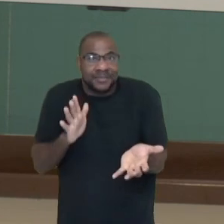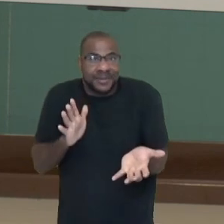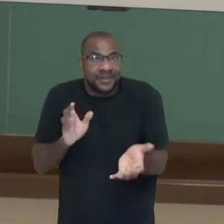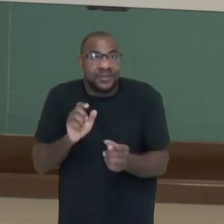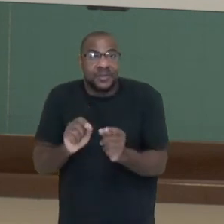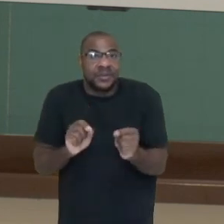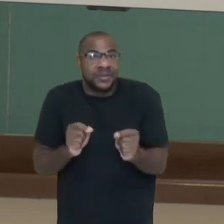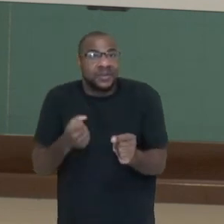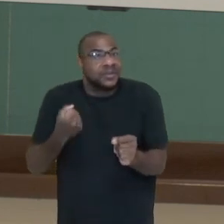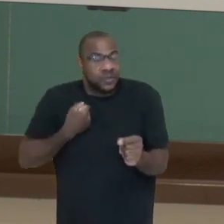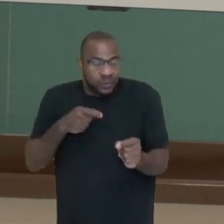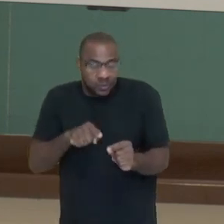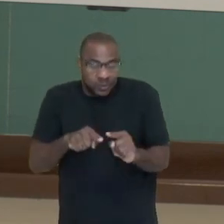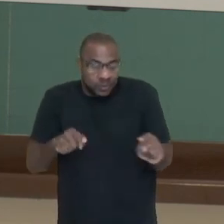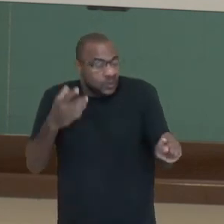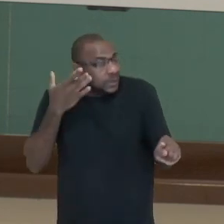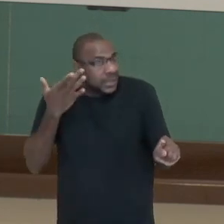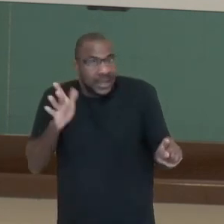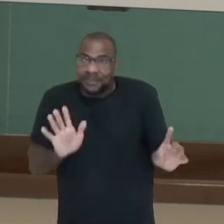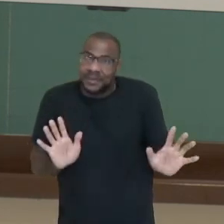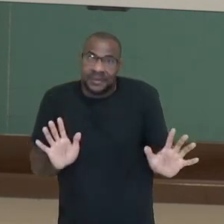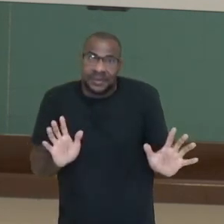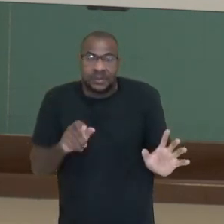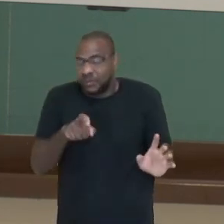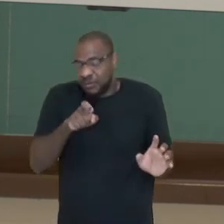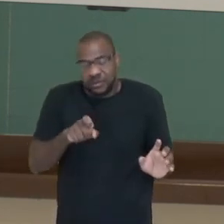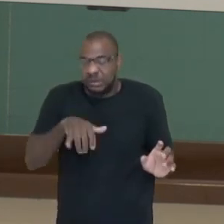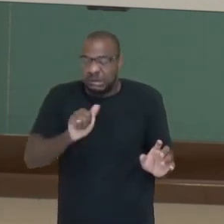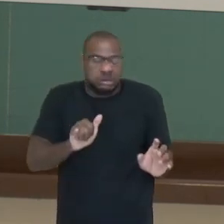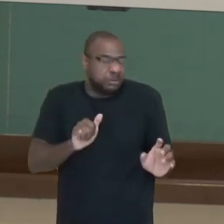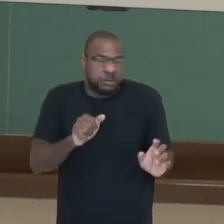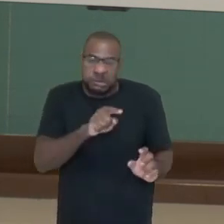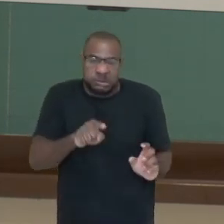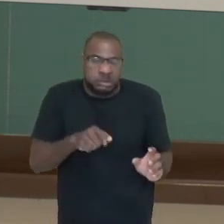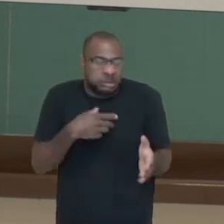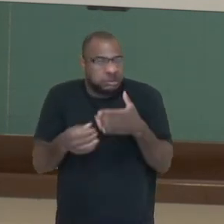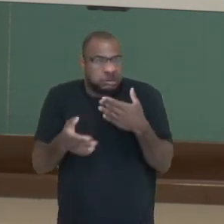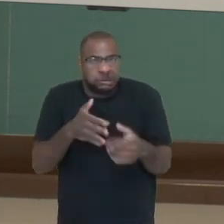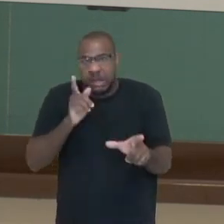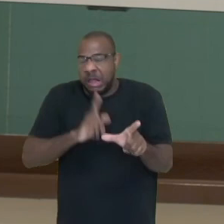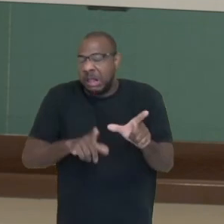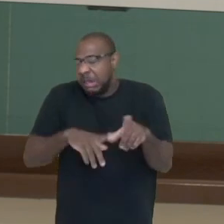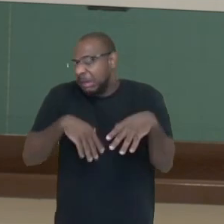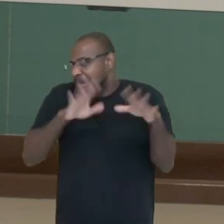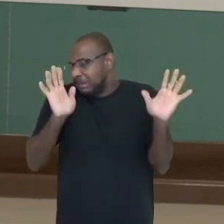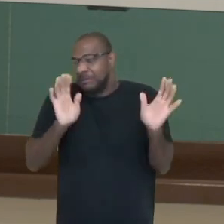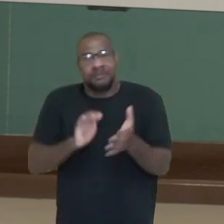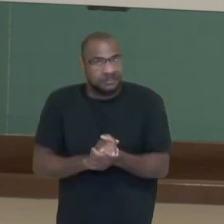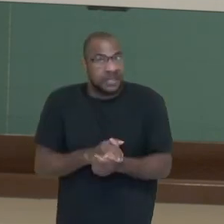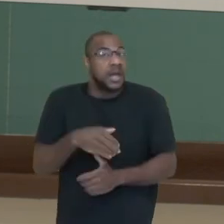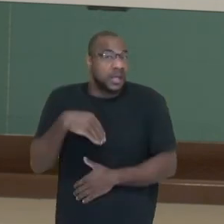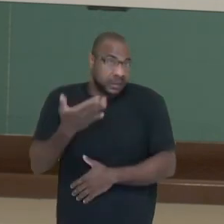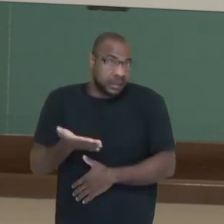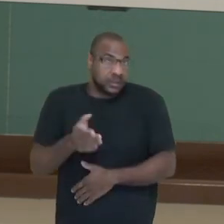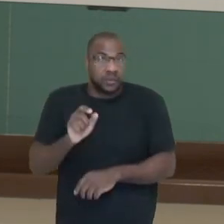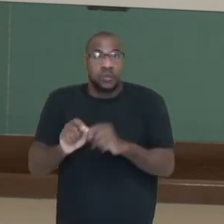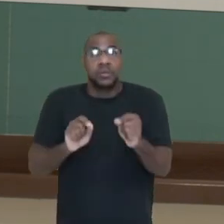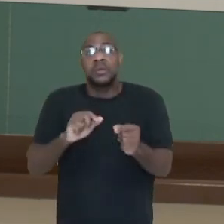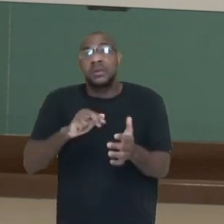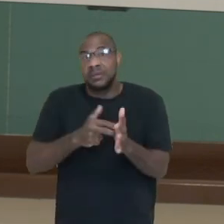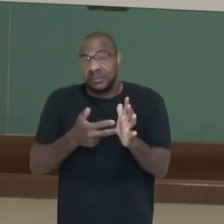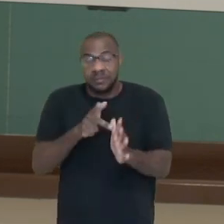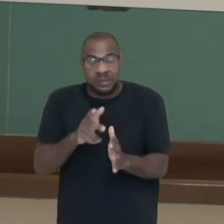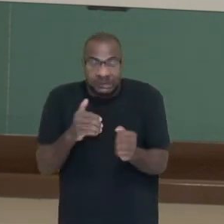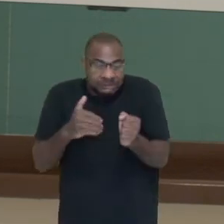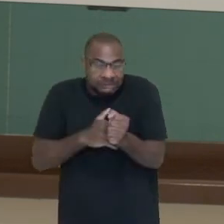número, uma medida que eu não sei. Eu posso chamar de x, y, z, eu escolho a letra, mas enfim, o que ela me representa é a minha